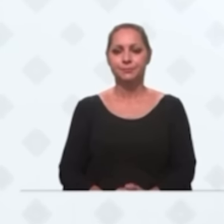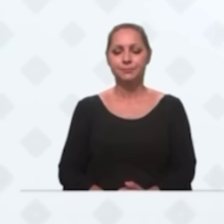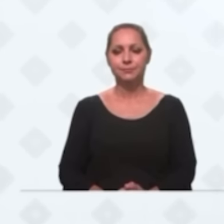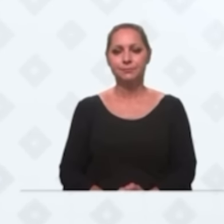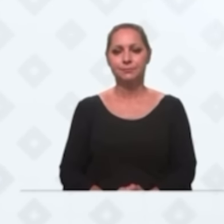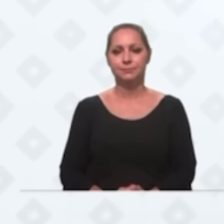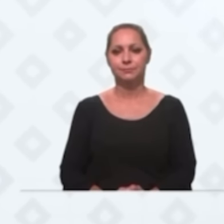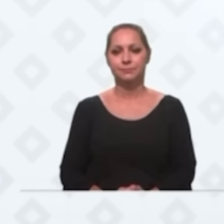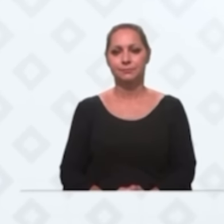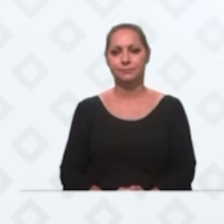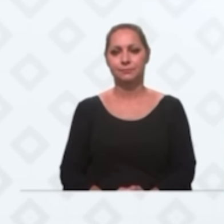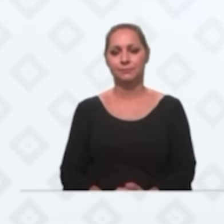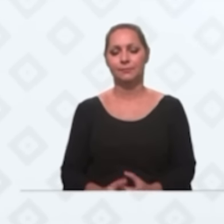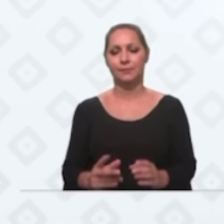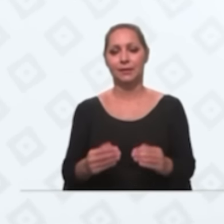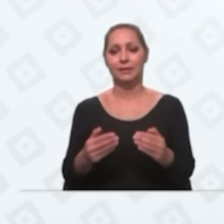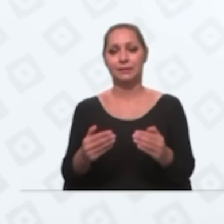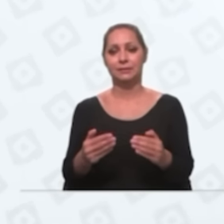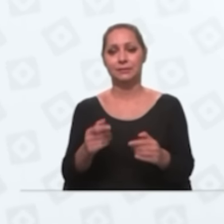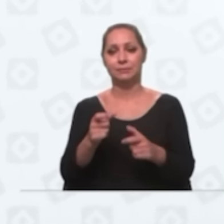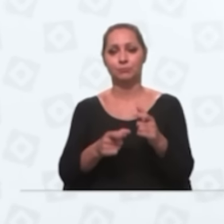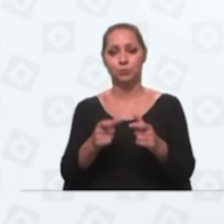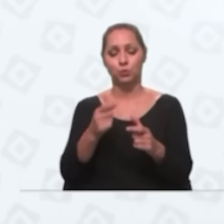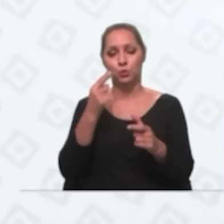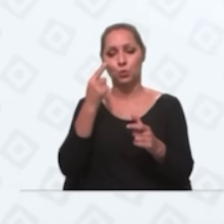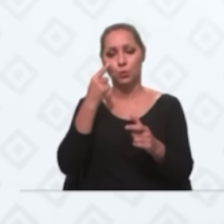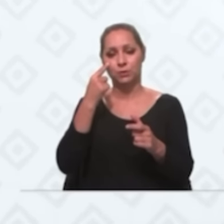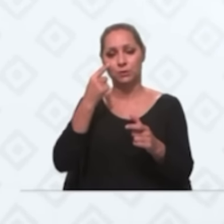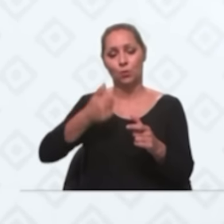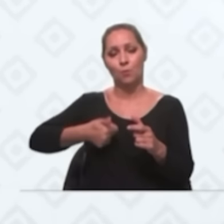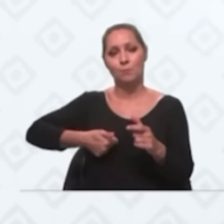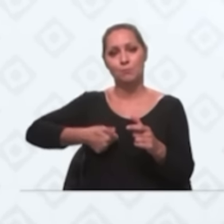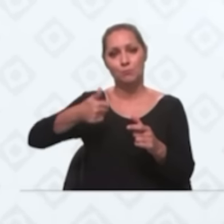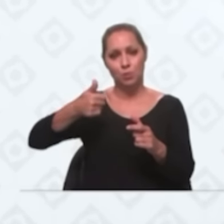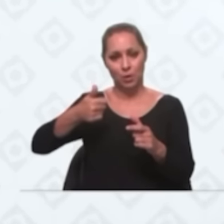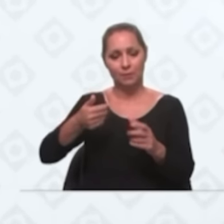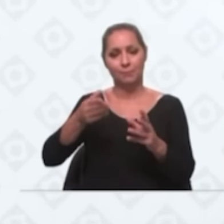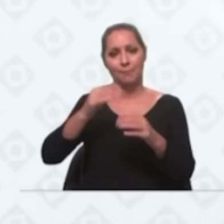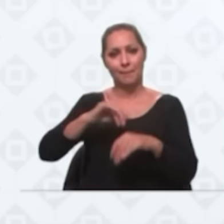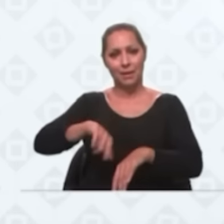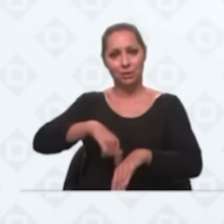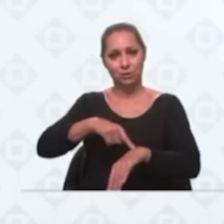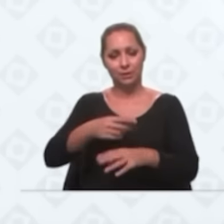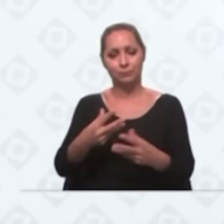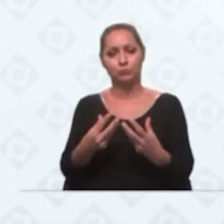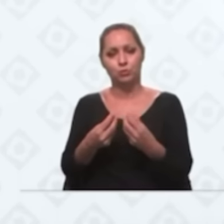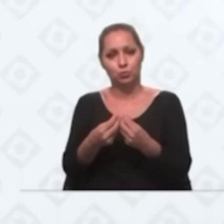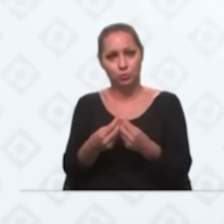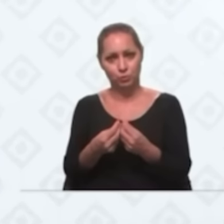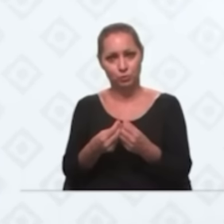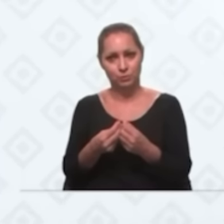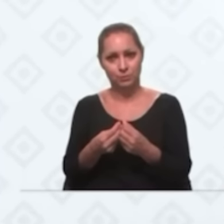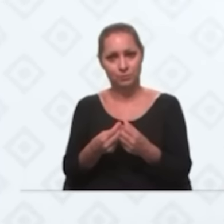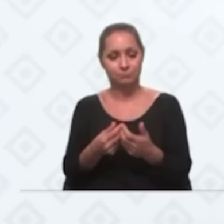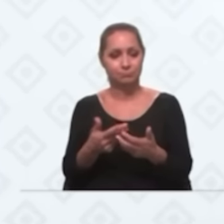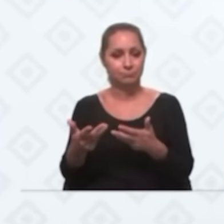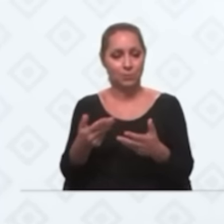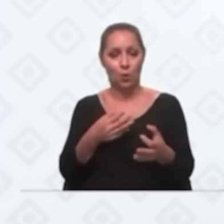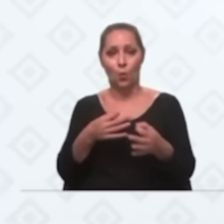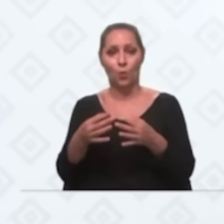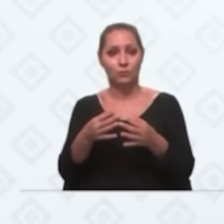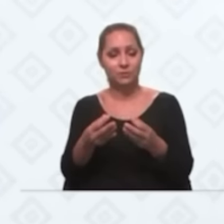E assim se conheciam melhor as pessoas. Isto sim. Aqui, ou seja, passavam mais tempo juntos, mais... Sim. Provavelmente conversavam